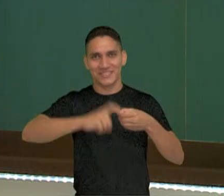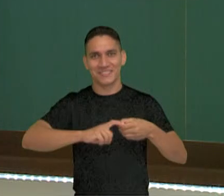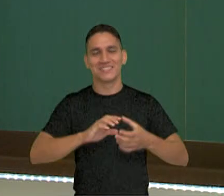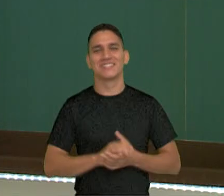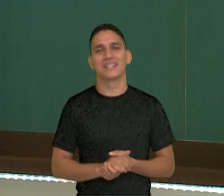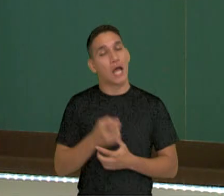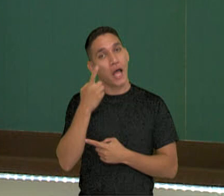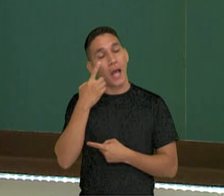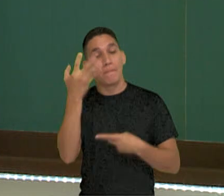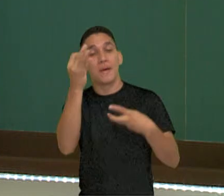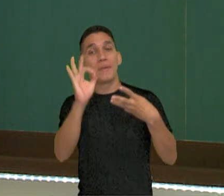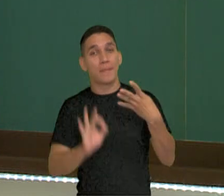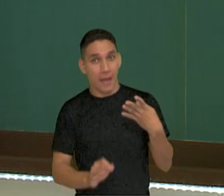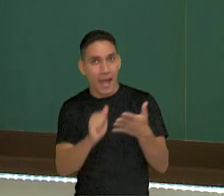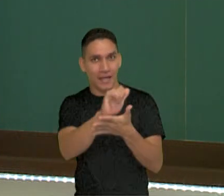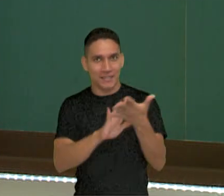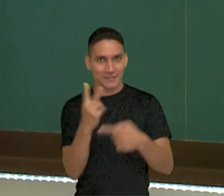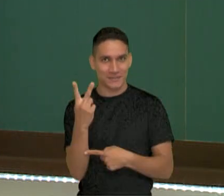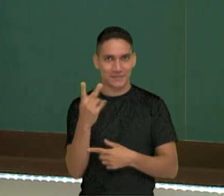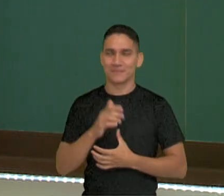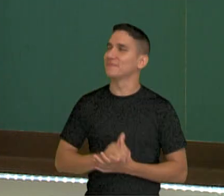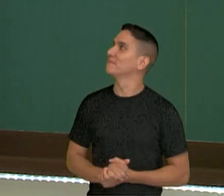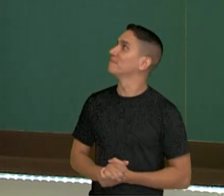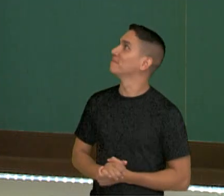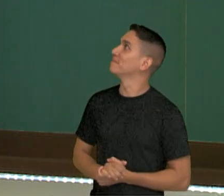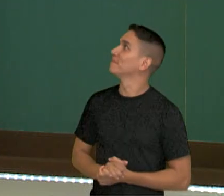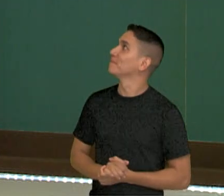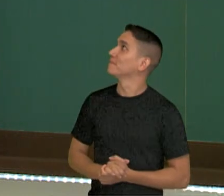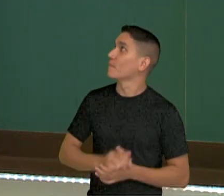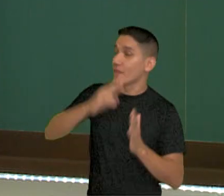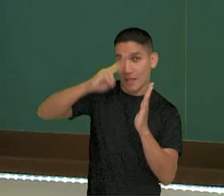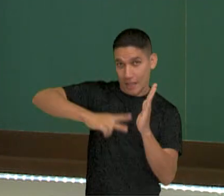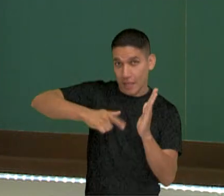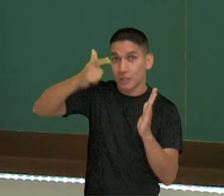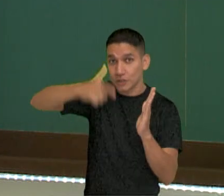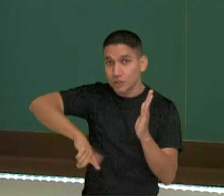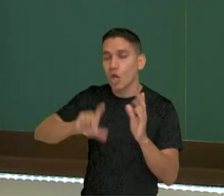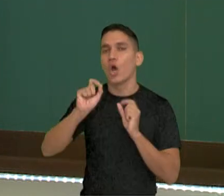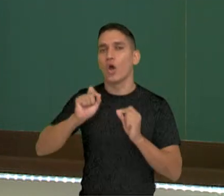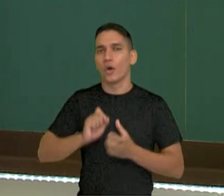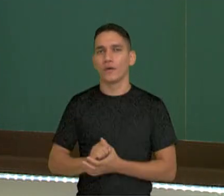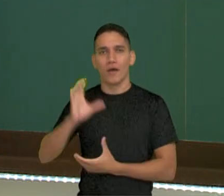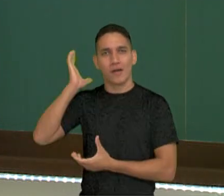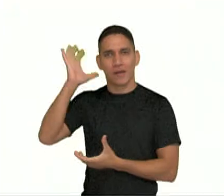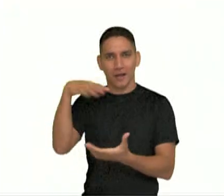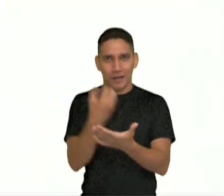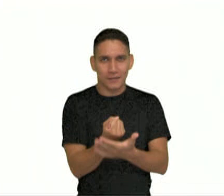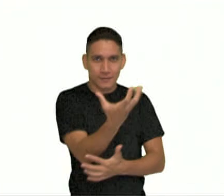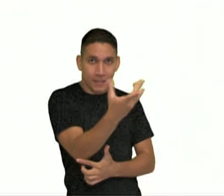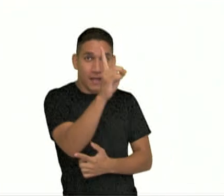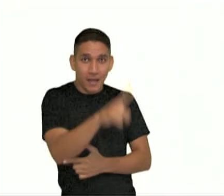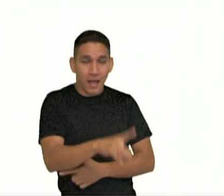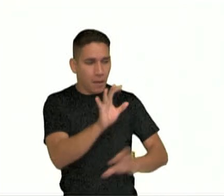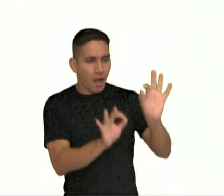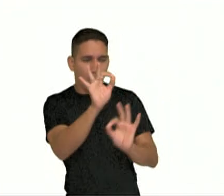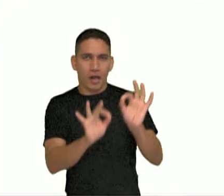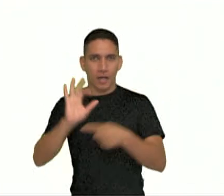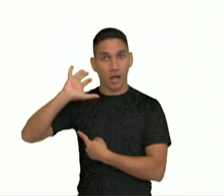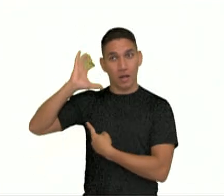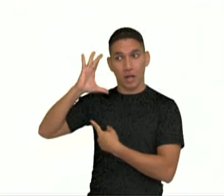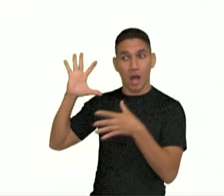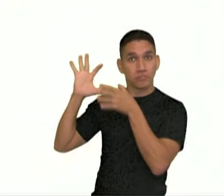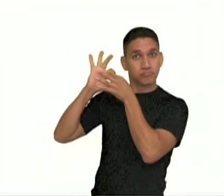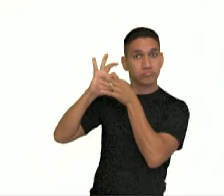Voltamos. Vamos para a correção da atividade 2? Releia. Os podcasts são programas de áudio